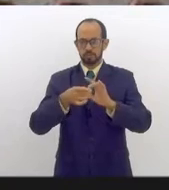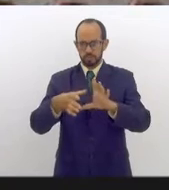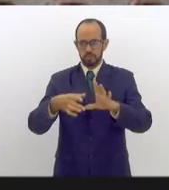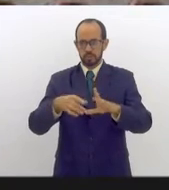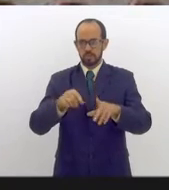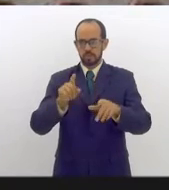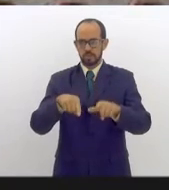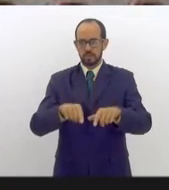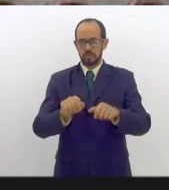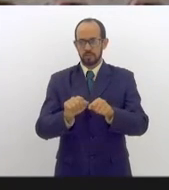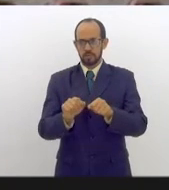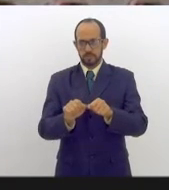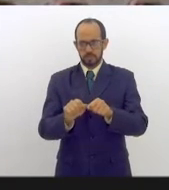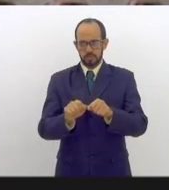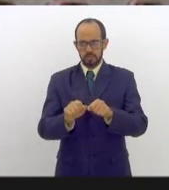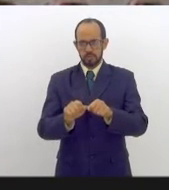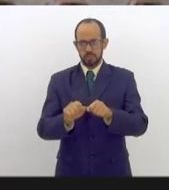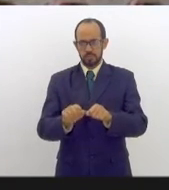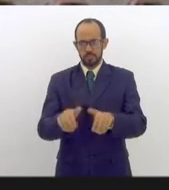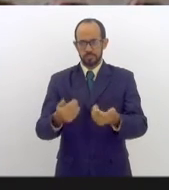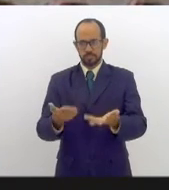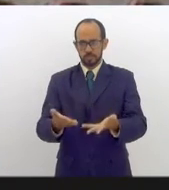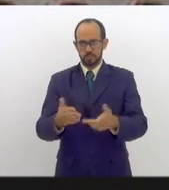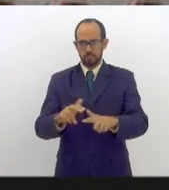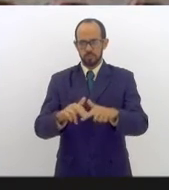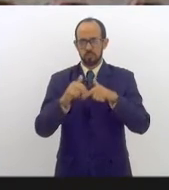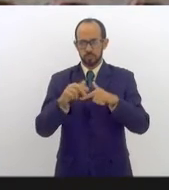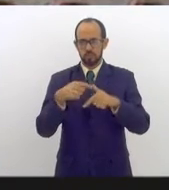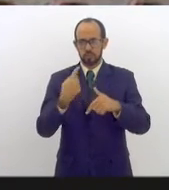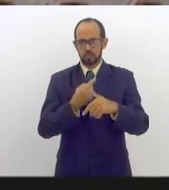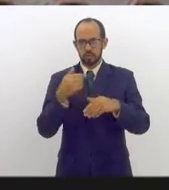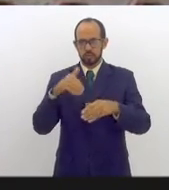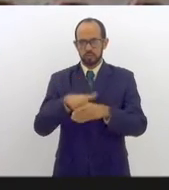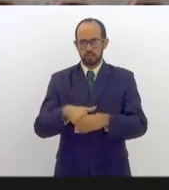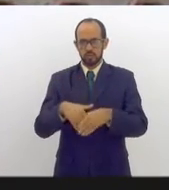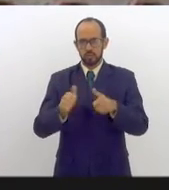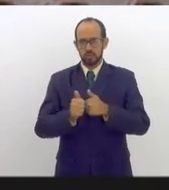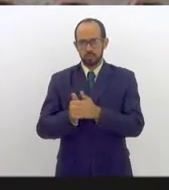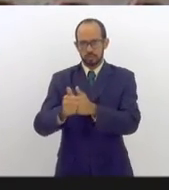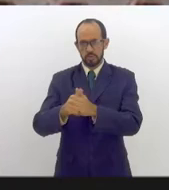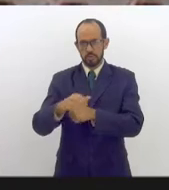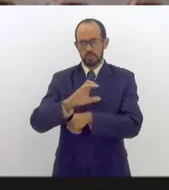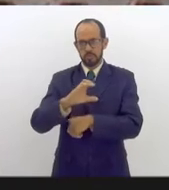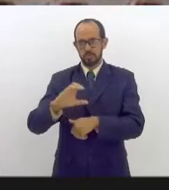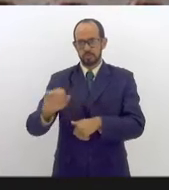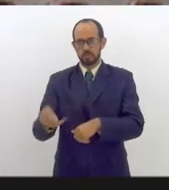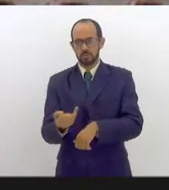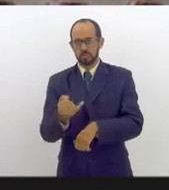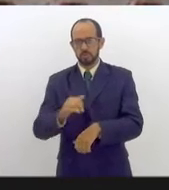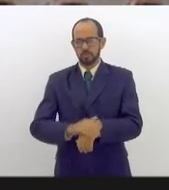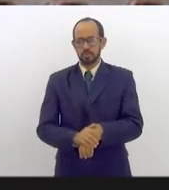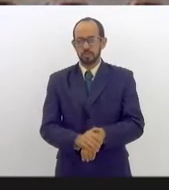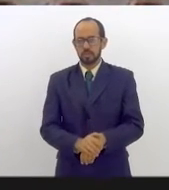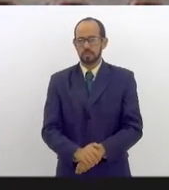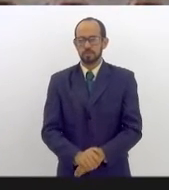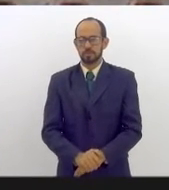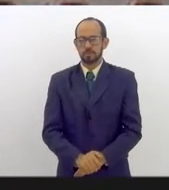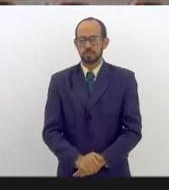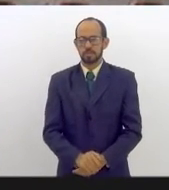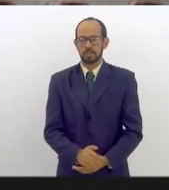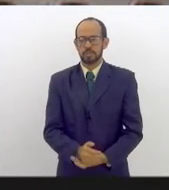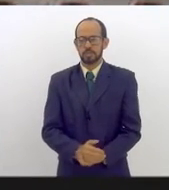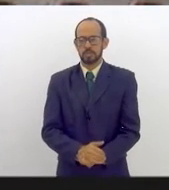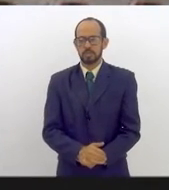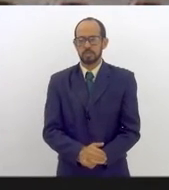foi estabelecida, né? Então, o nosso voto acompanha, favorável, acompanhando o parecer